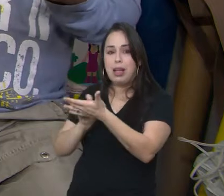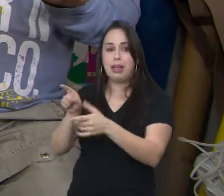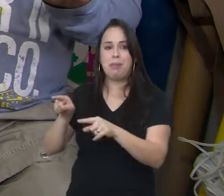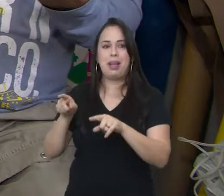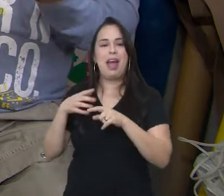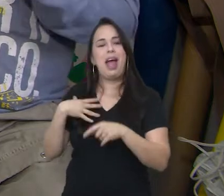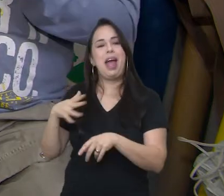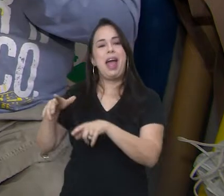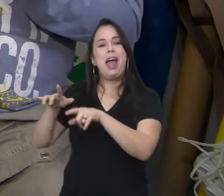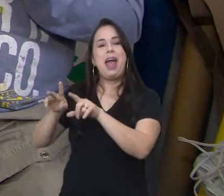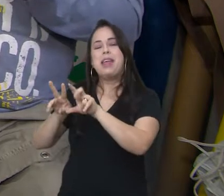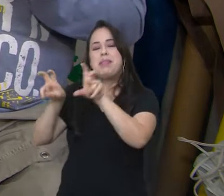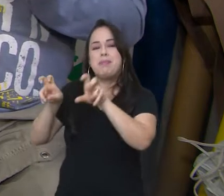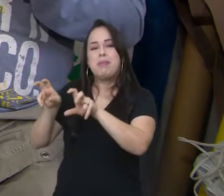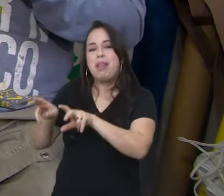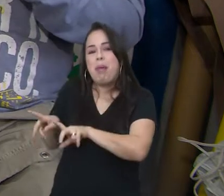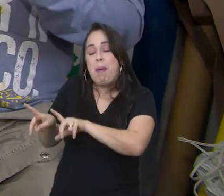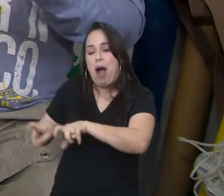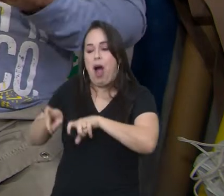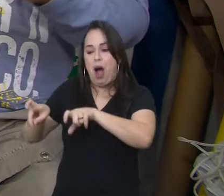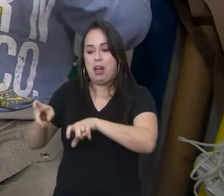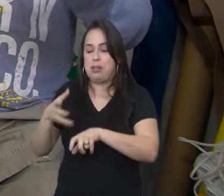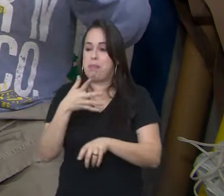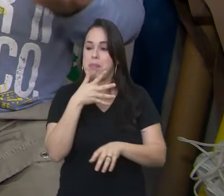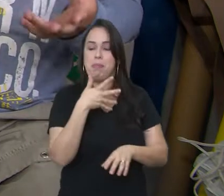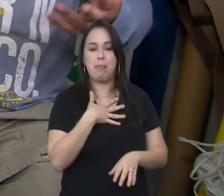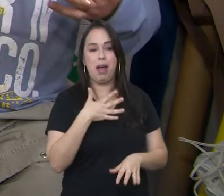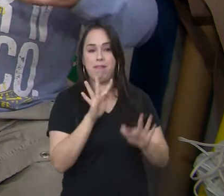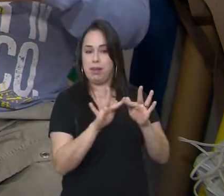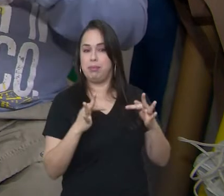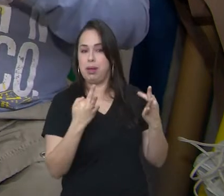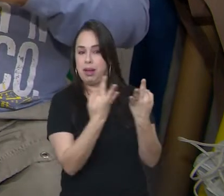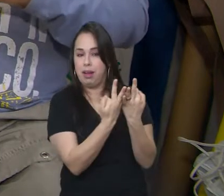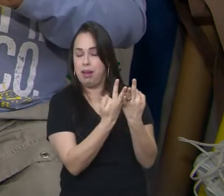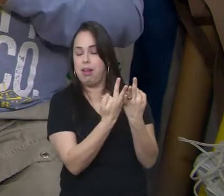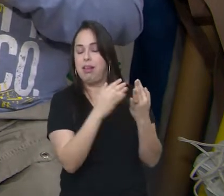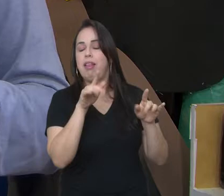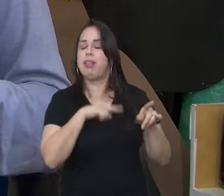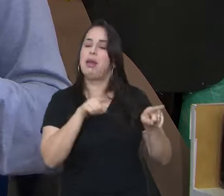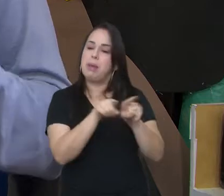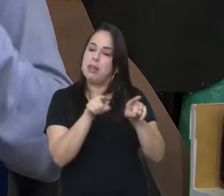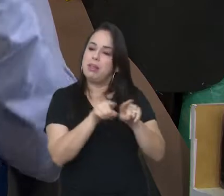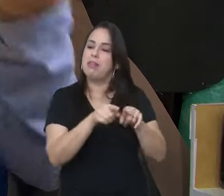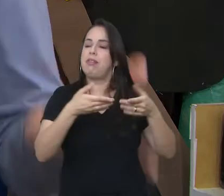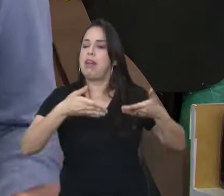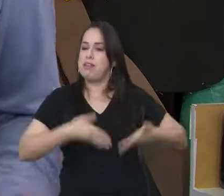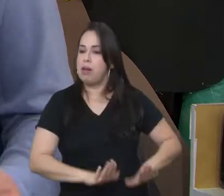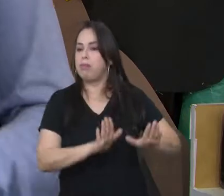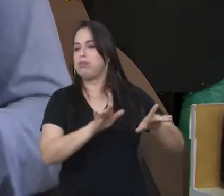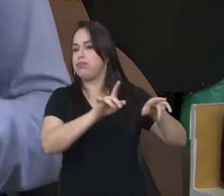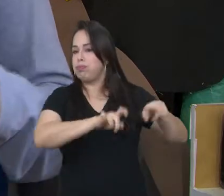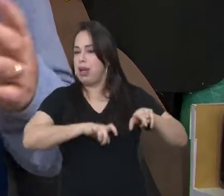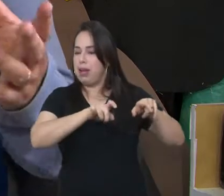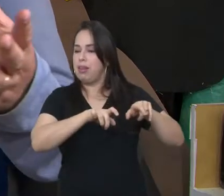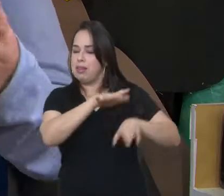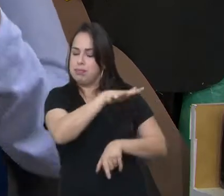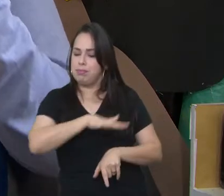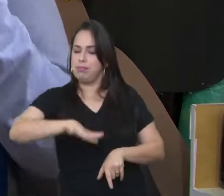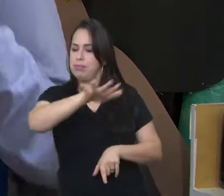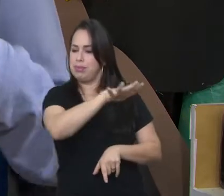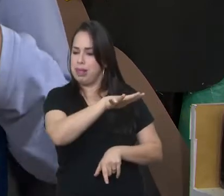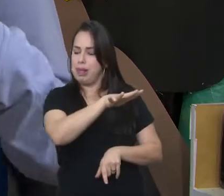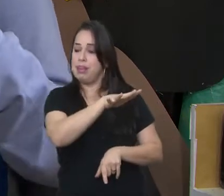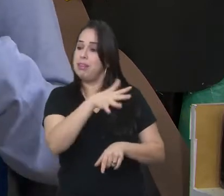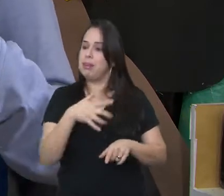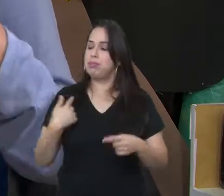a coisa da roça. Minha família toda é da roça, né? Minha mãe, meus pais são de Natividade da Serra, são de Paraitinga, então